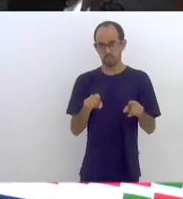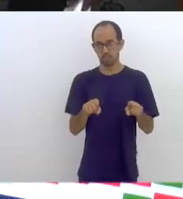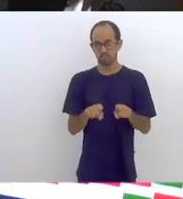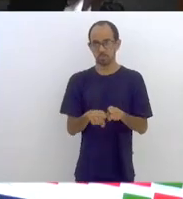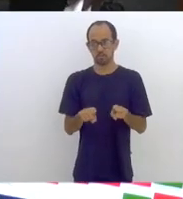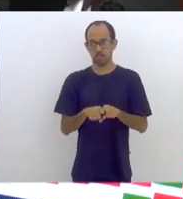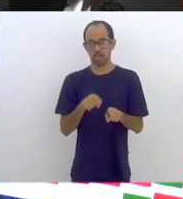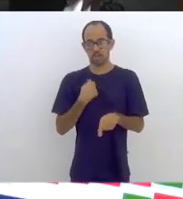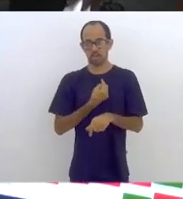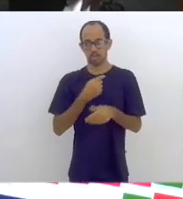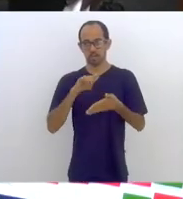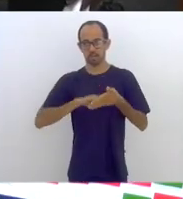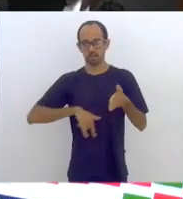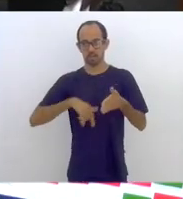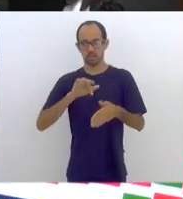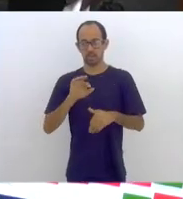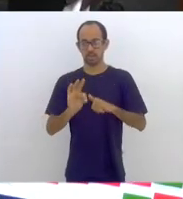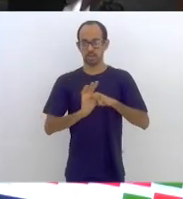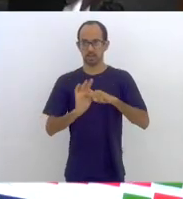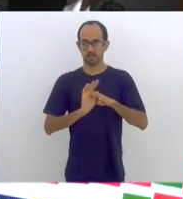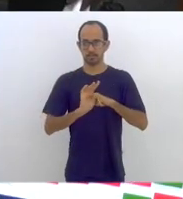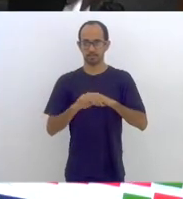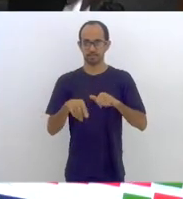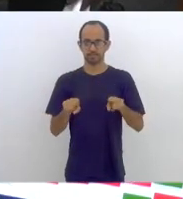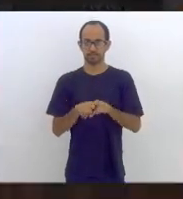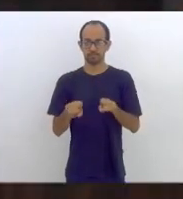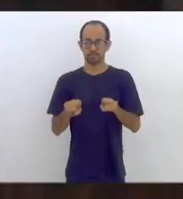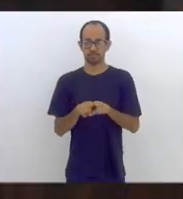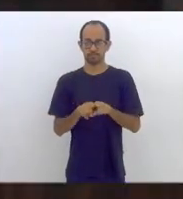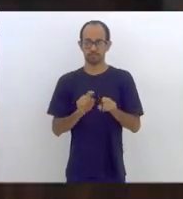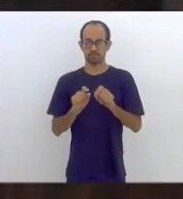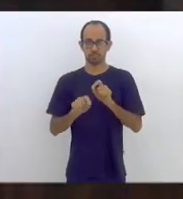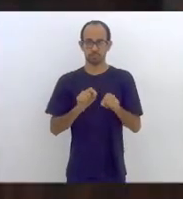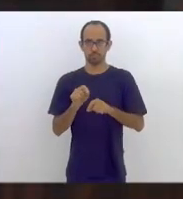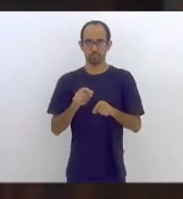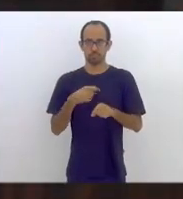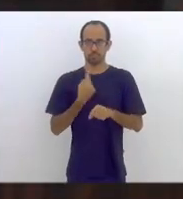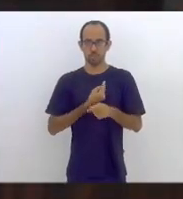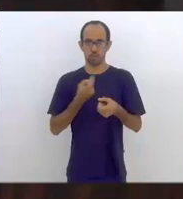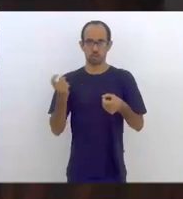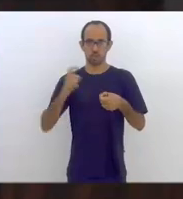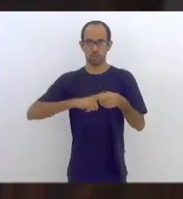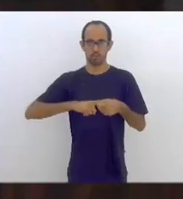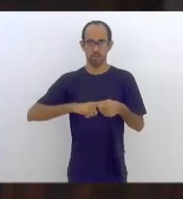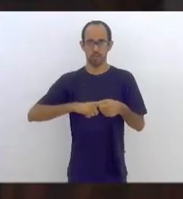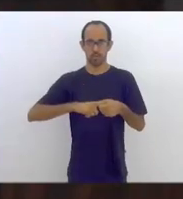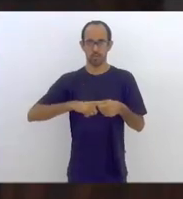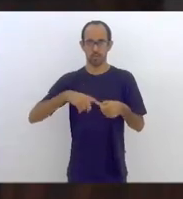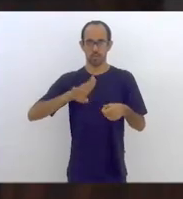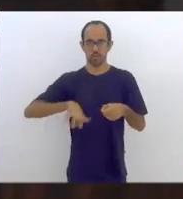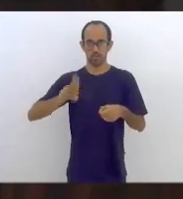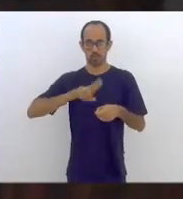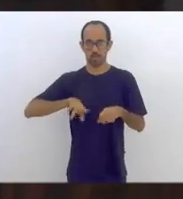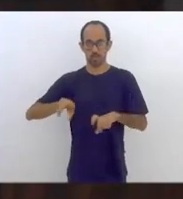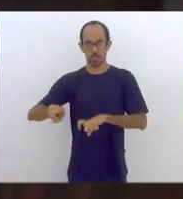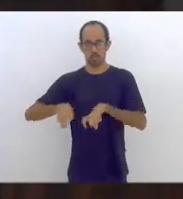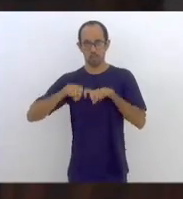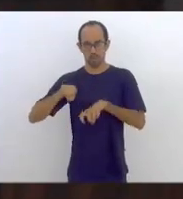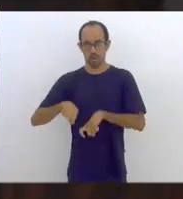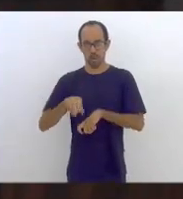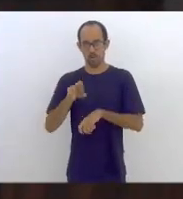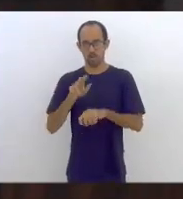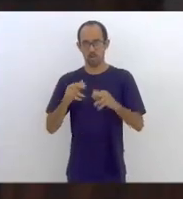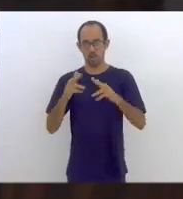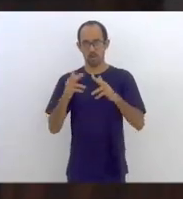técnica nota técnica e também tem o nosso é convênio com a Rural e com UFRJ que é